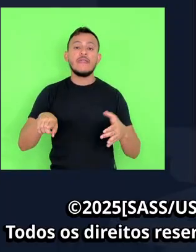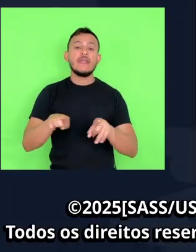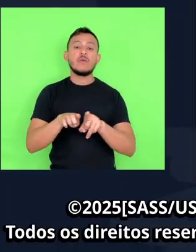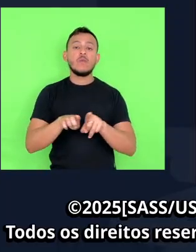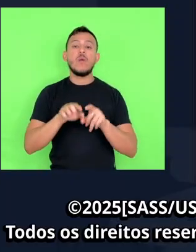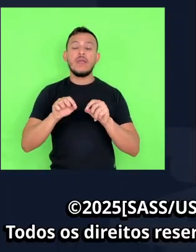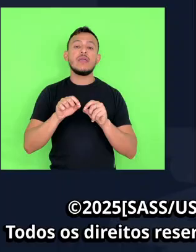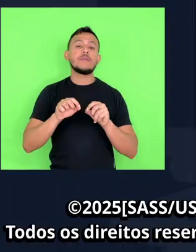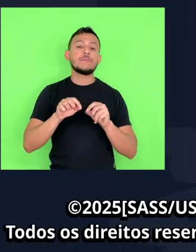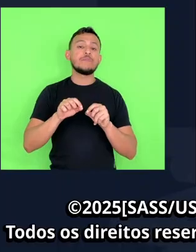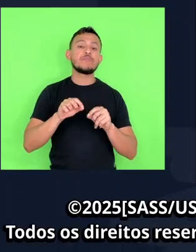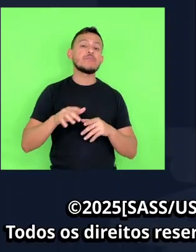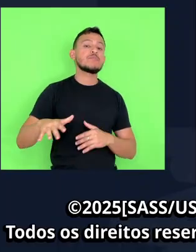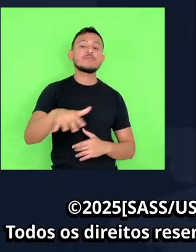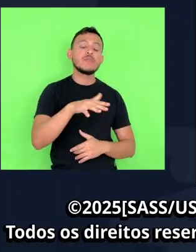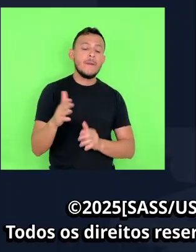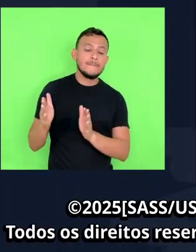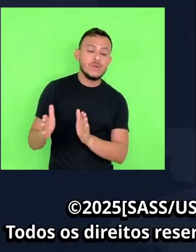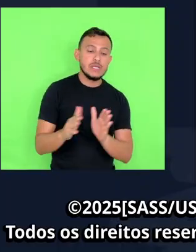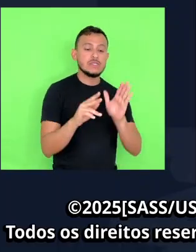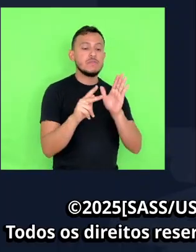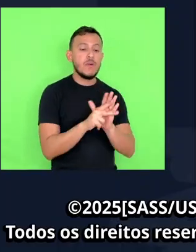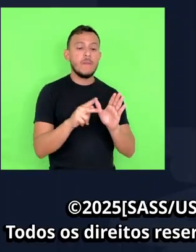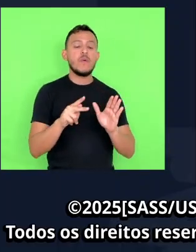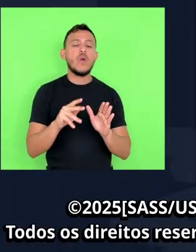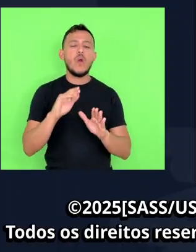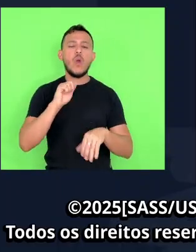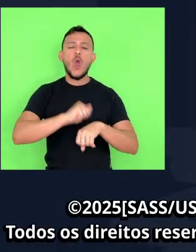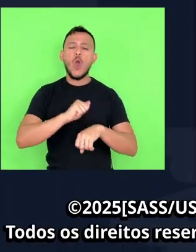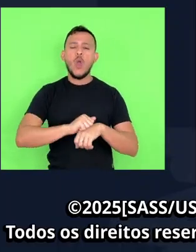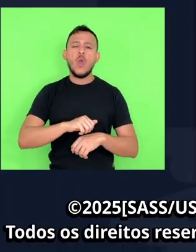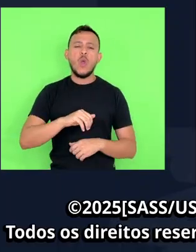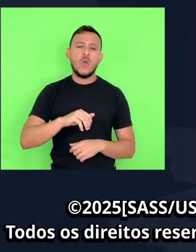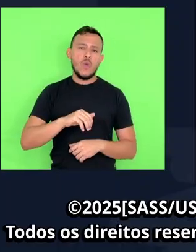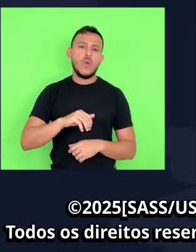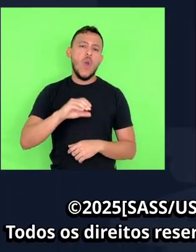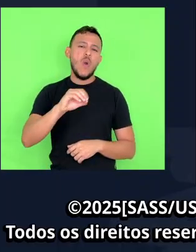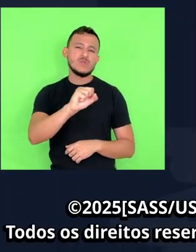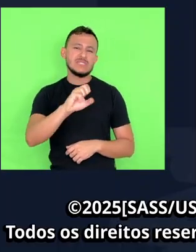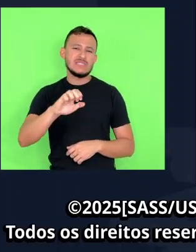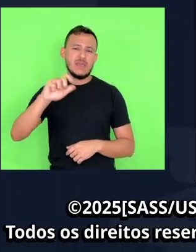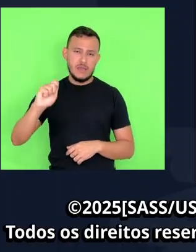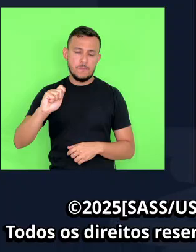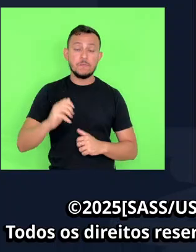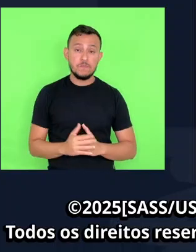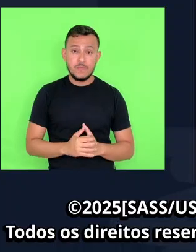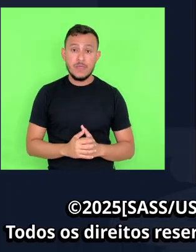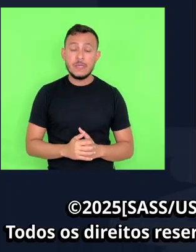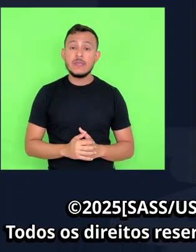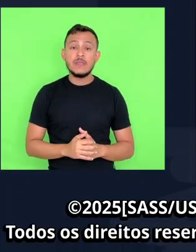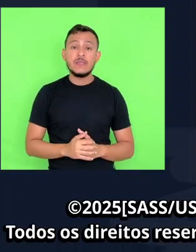vão degradar tecidos num processo de reabsorção óssea, que ocorre continuamente,